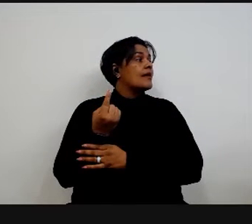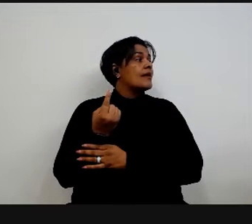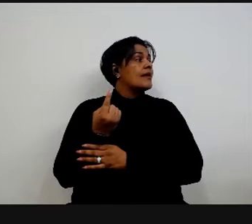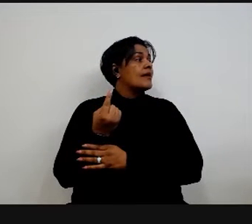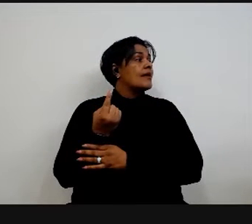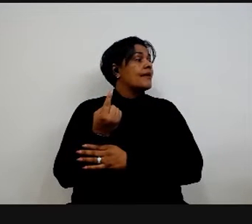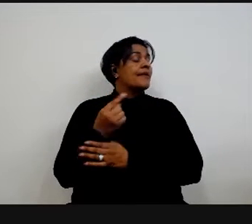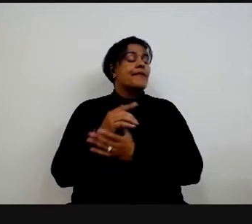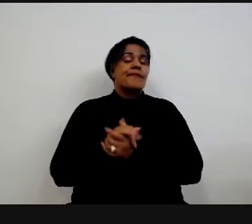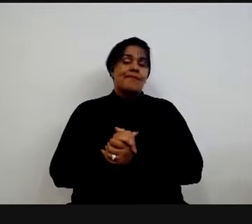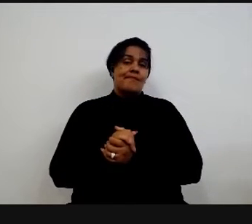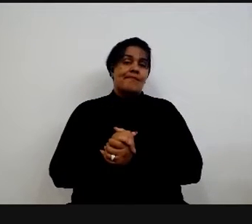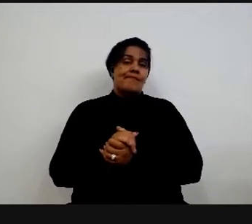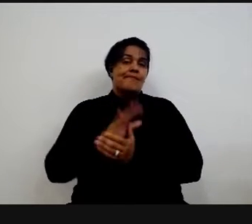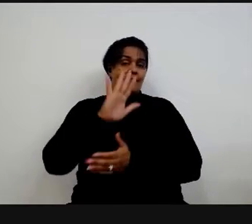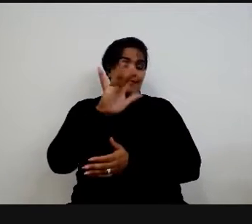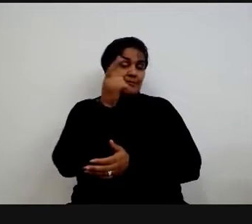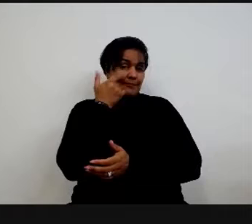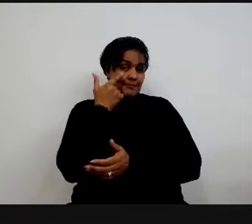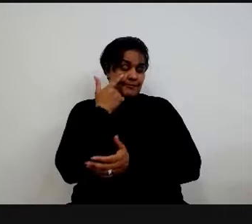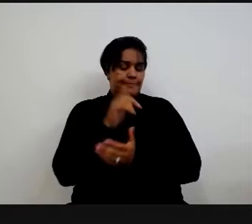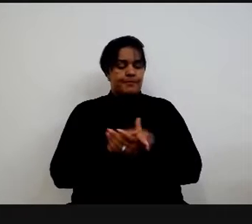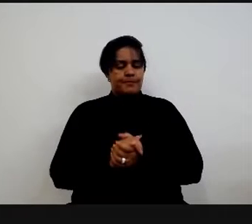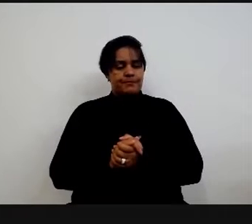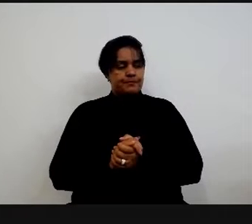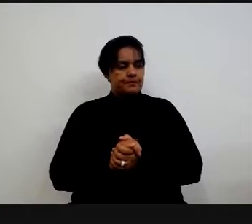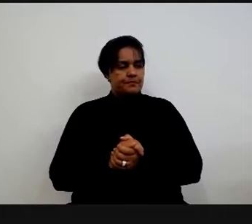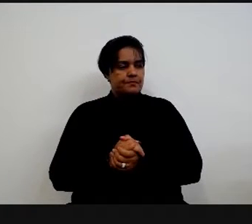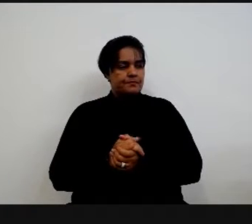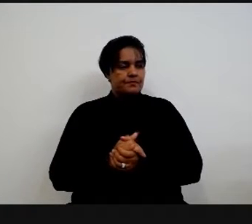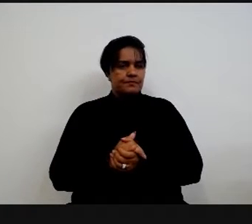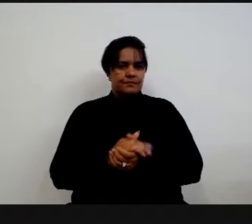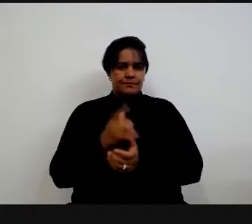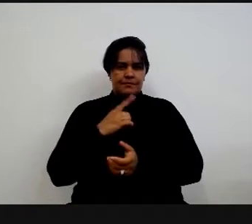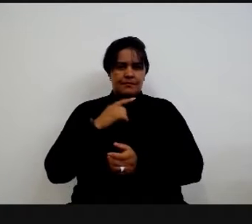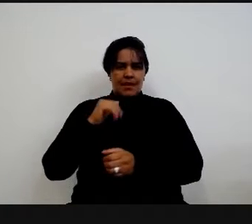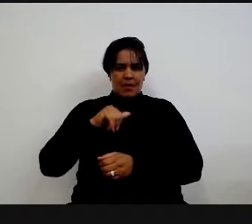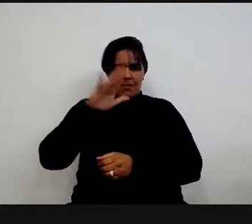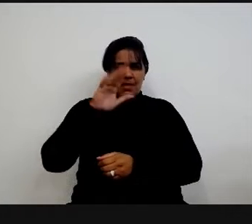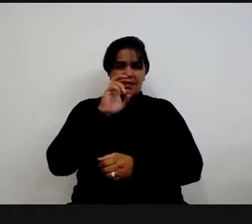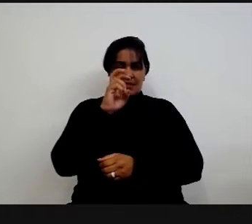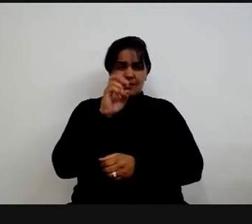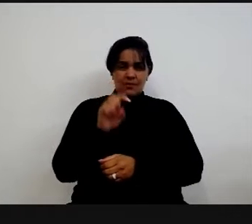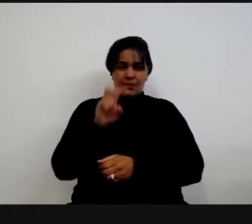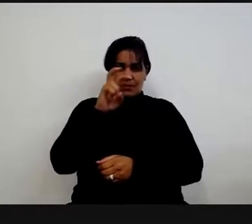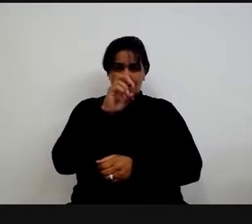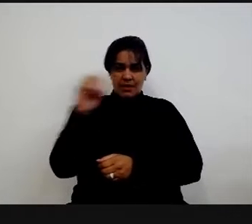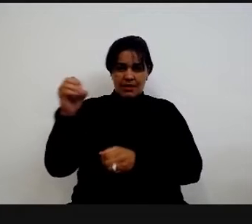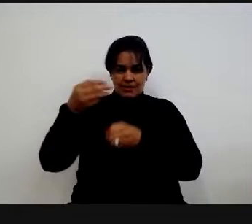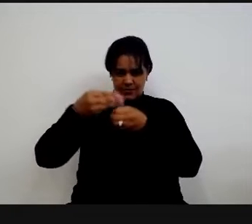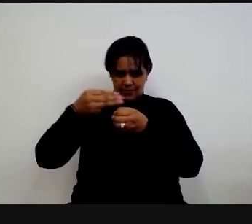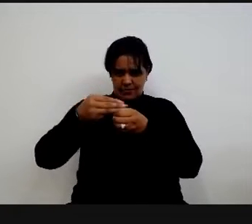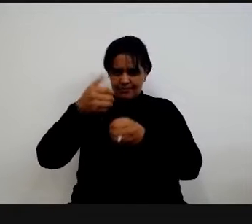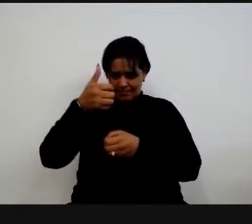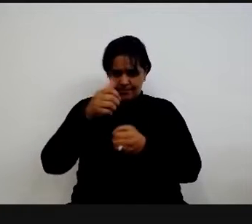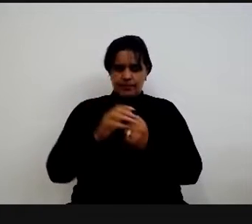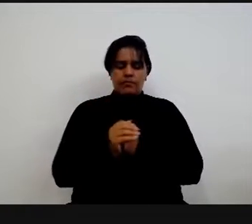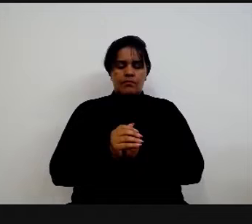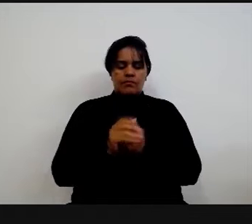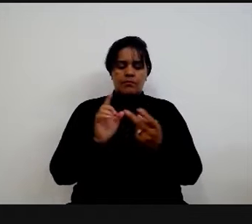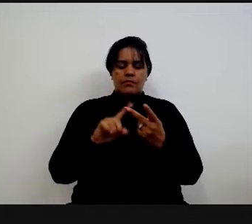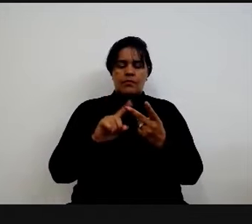Porque, veja bem, nós temos mais de 5.500 municípios. Nós